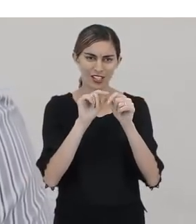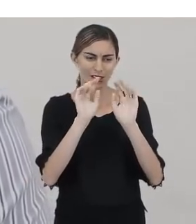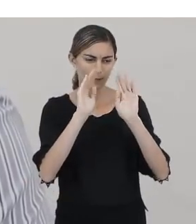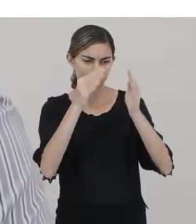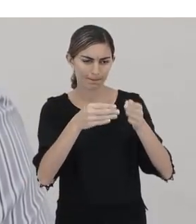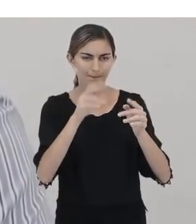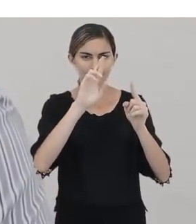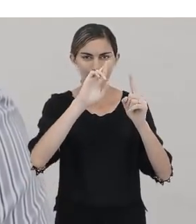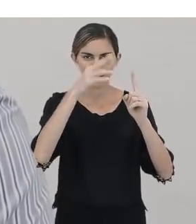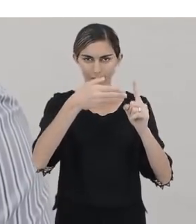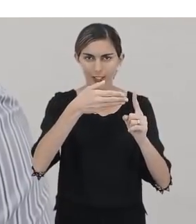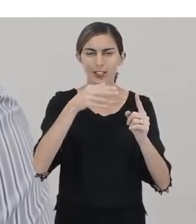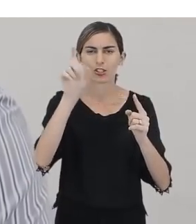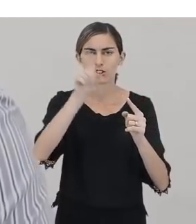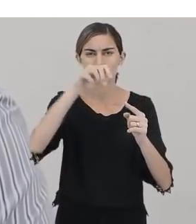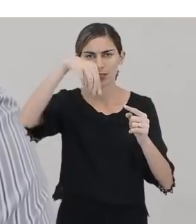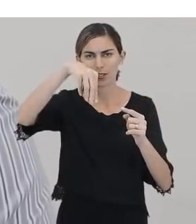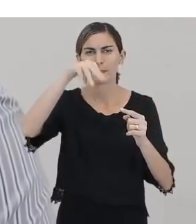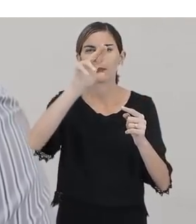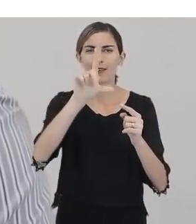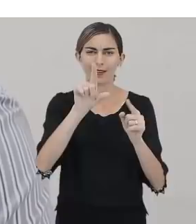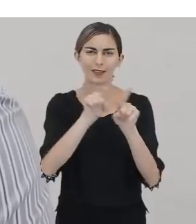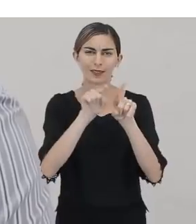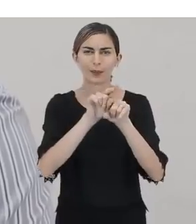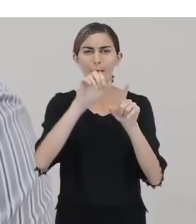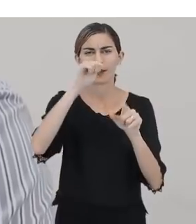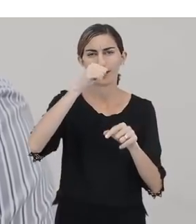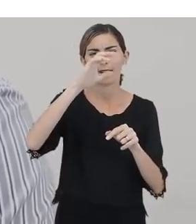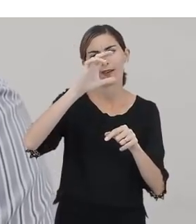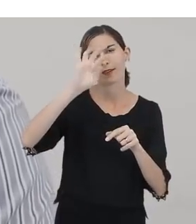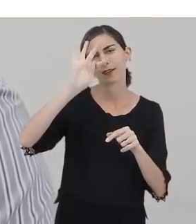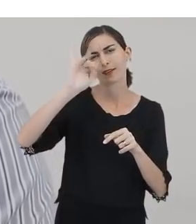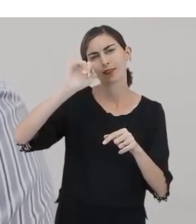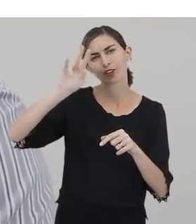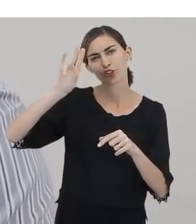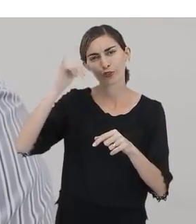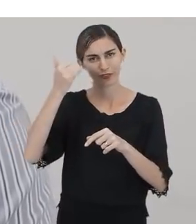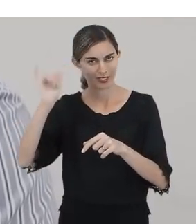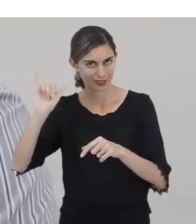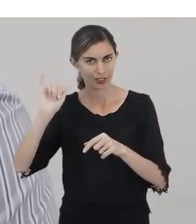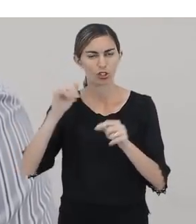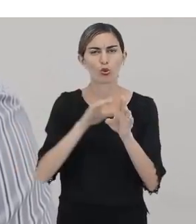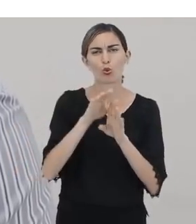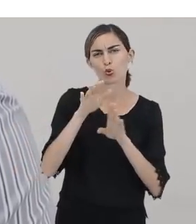no XML de vocês, ou se vocês quiserem na Activity para treinar esses conceitos que a